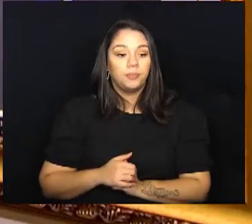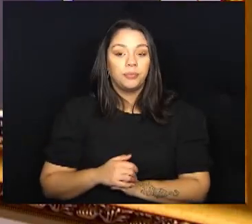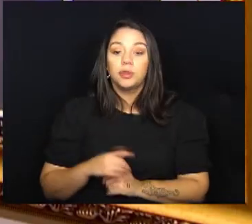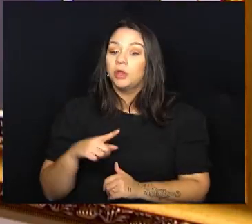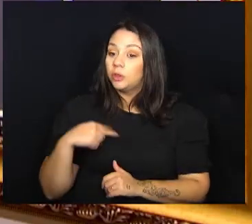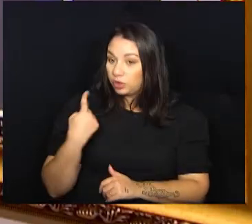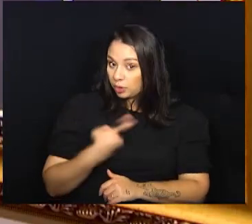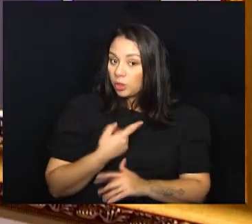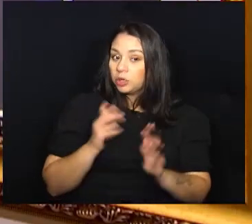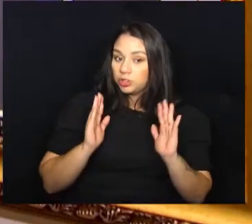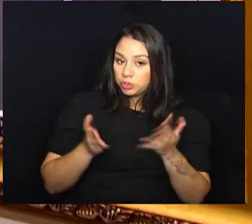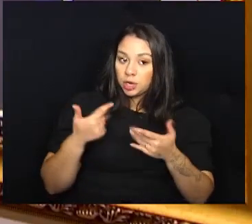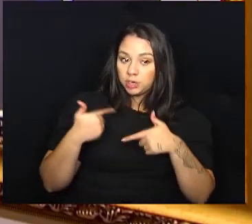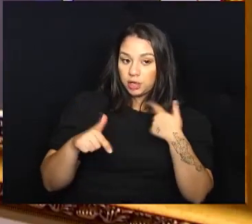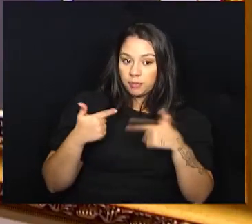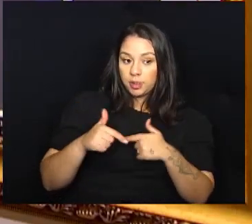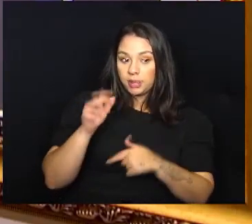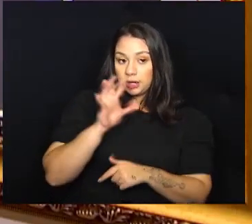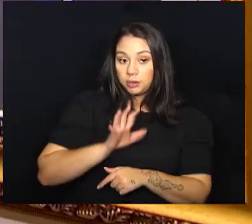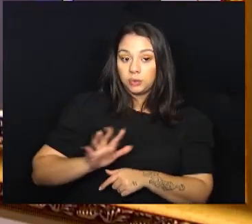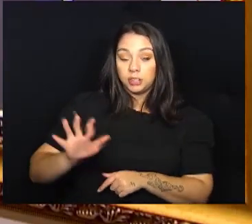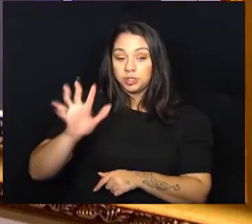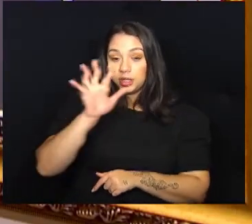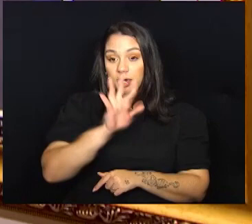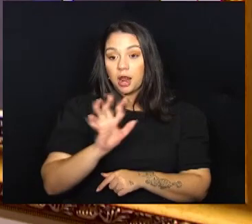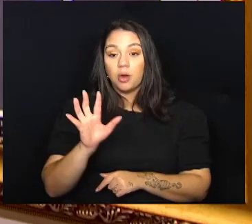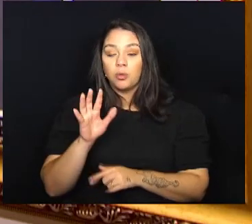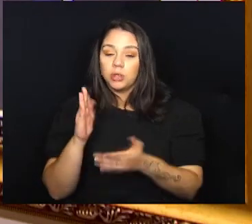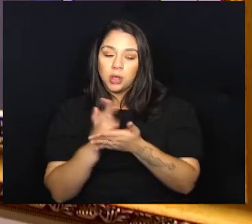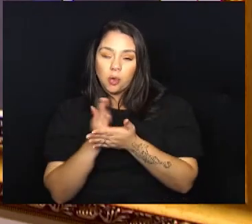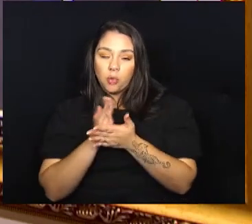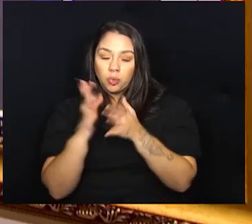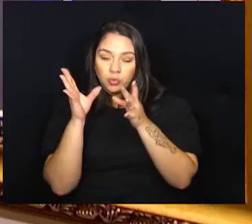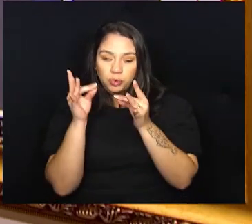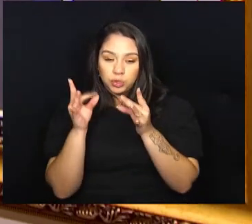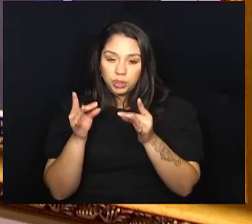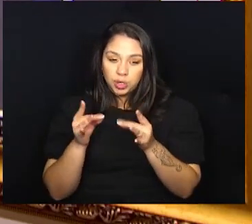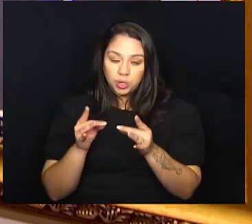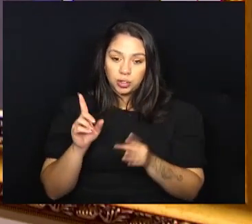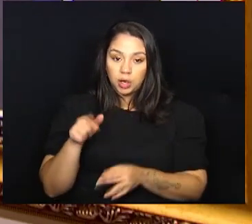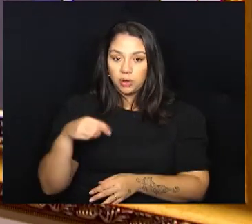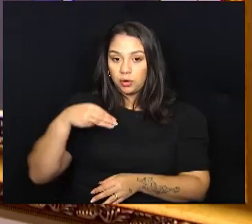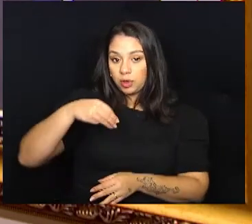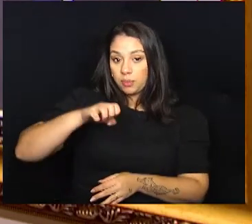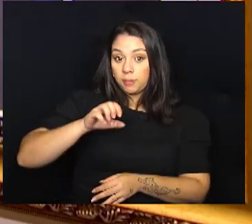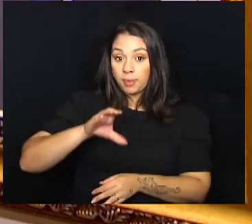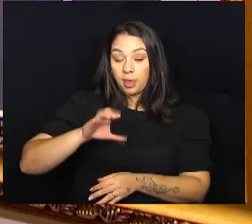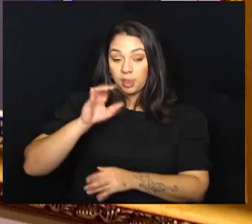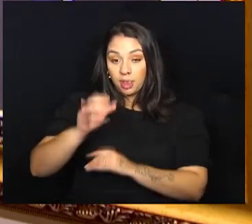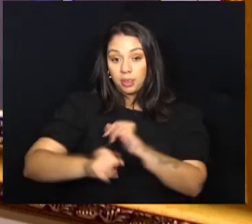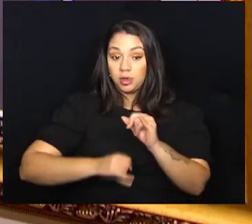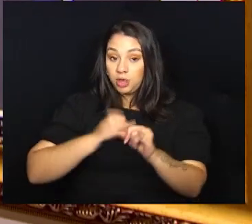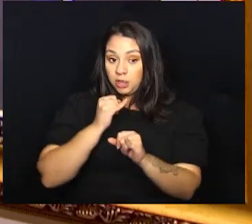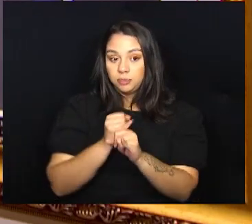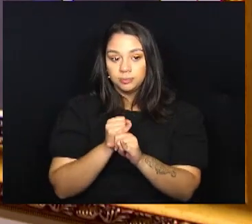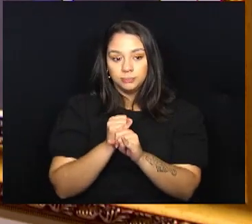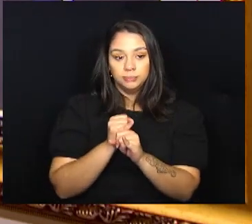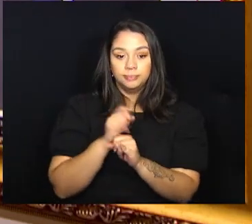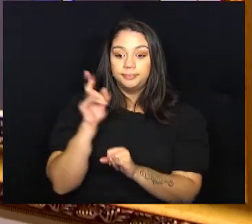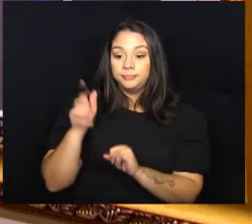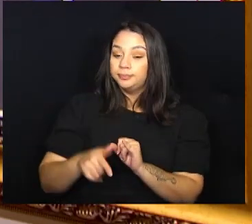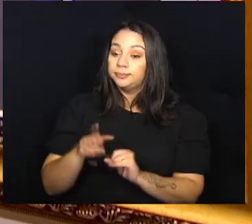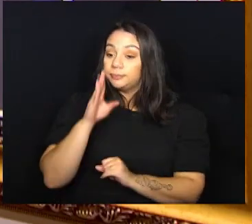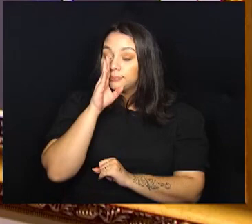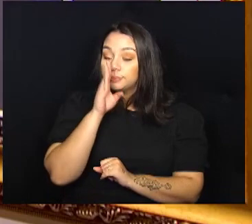com a ideia geral e alguns detalhes já. A ideia geral é ter um MECA online, que vai ser uma ligação direta